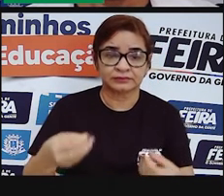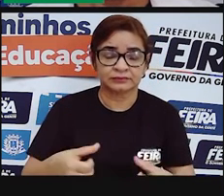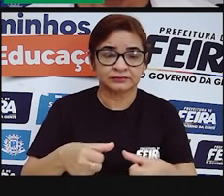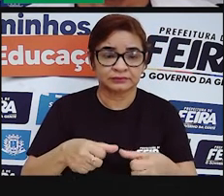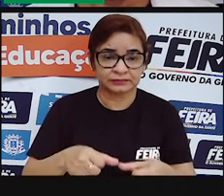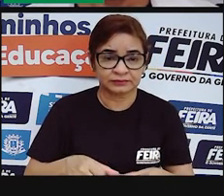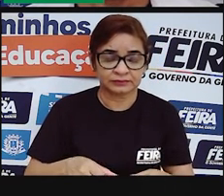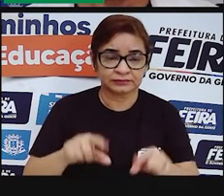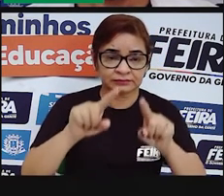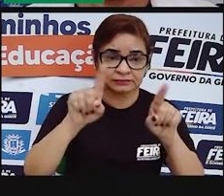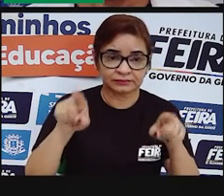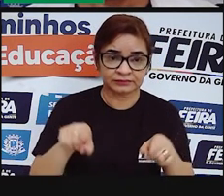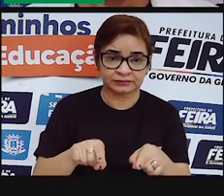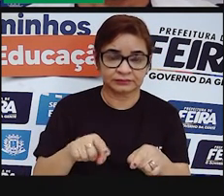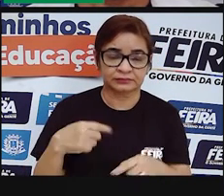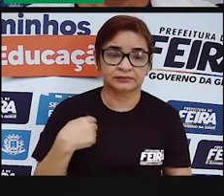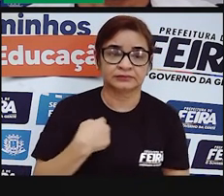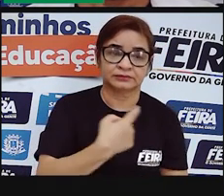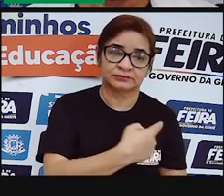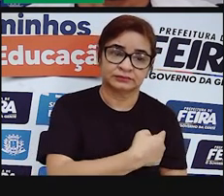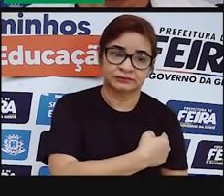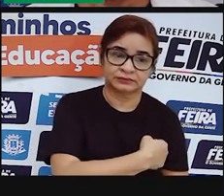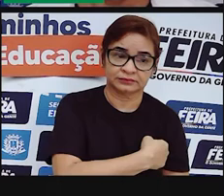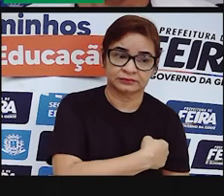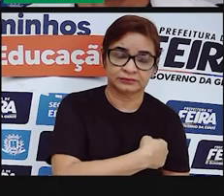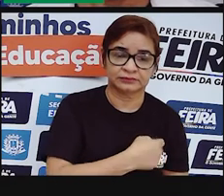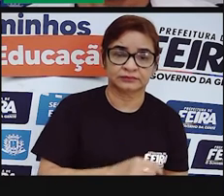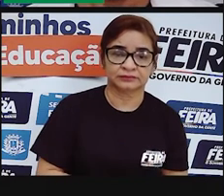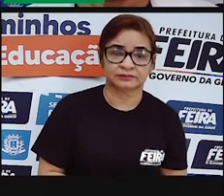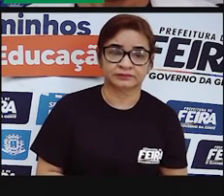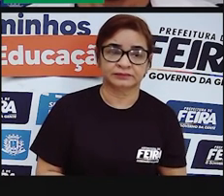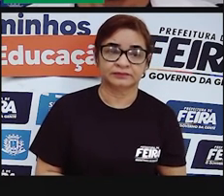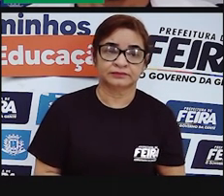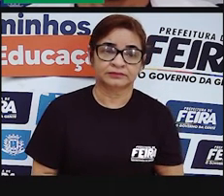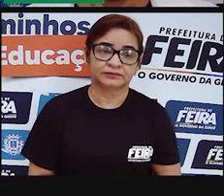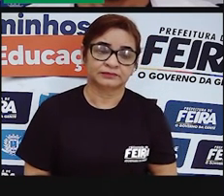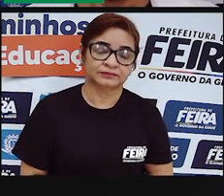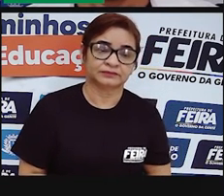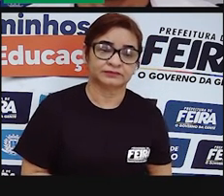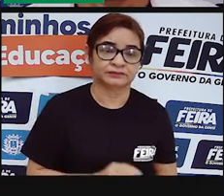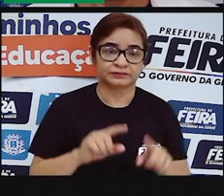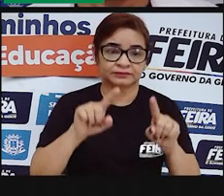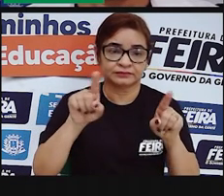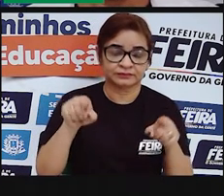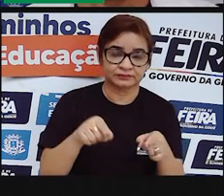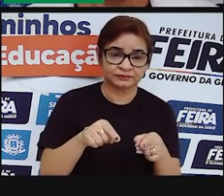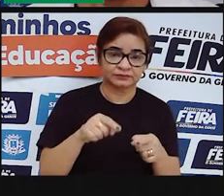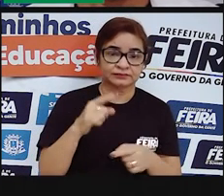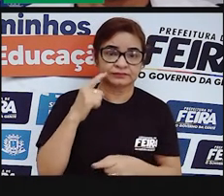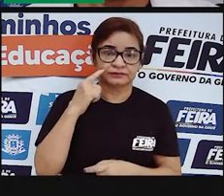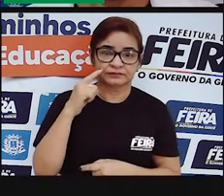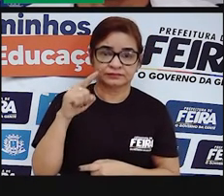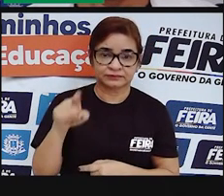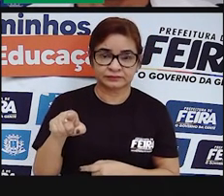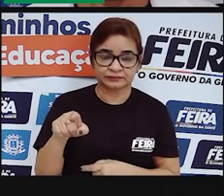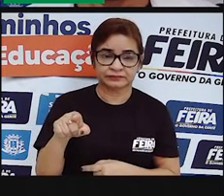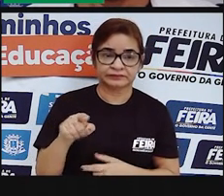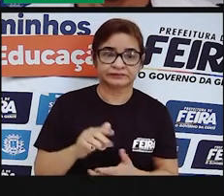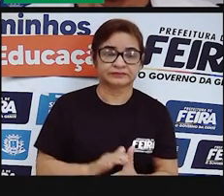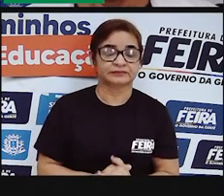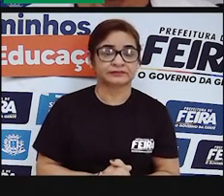início, oculto, está o nós. Então, isso é uma elipse. É uma omissão do termo que